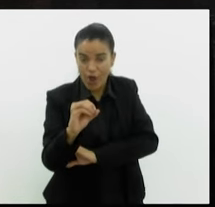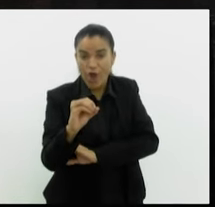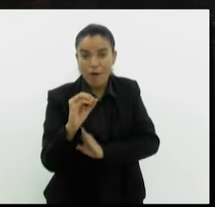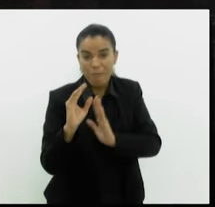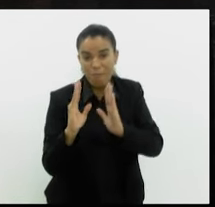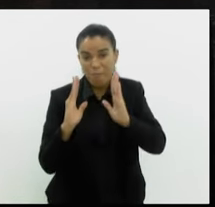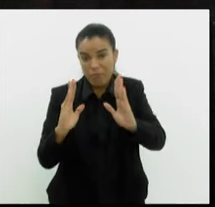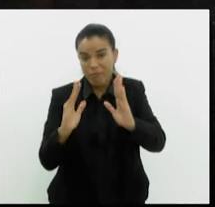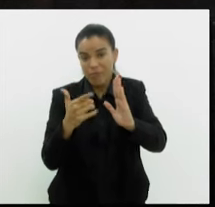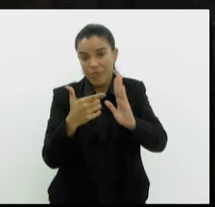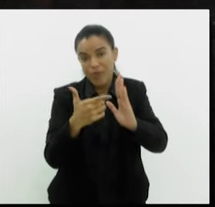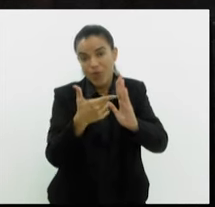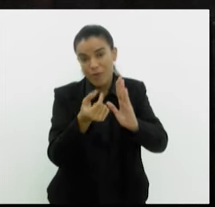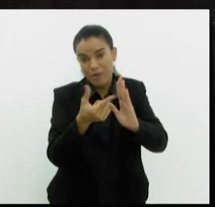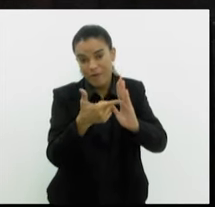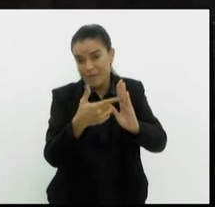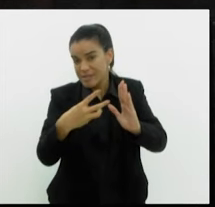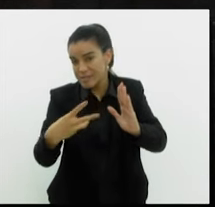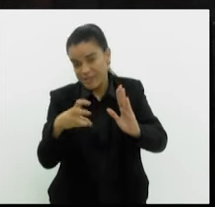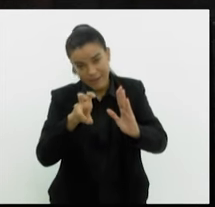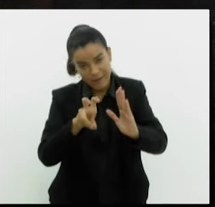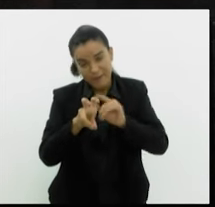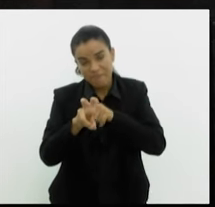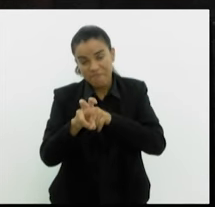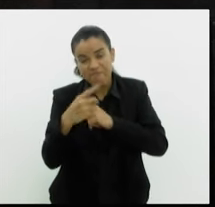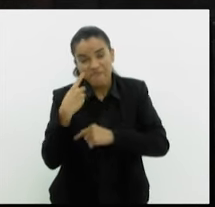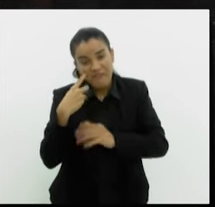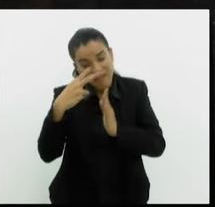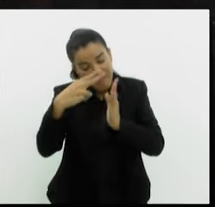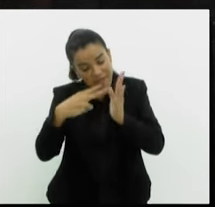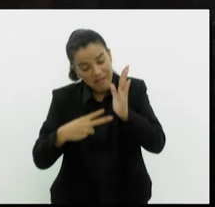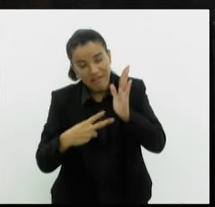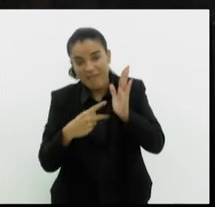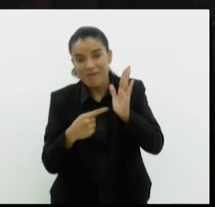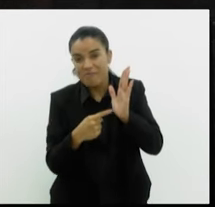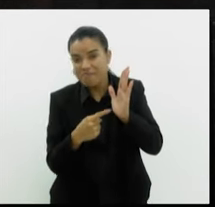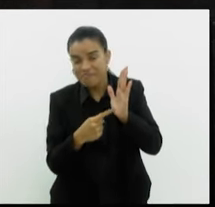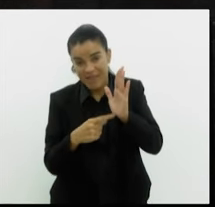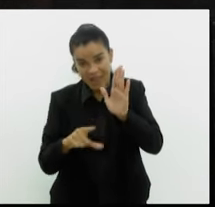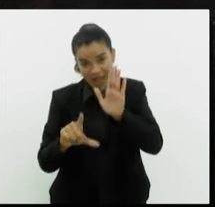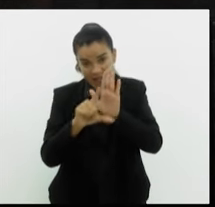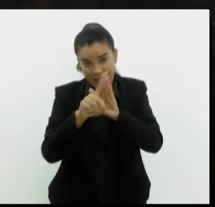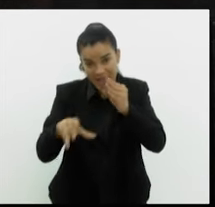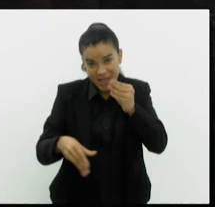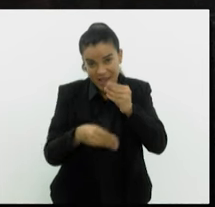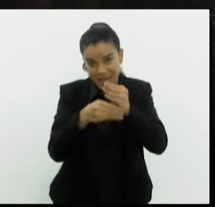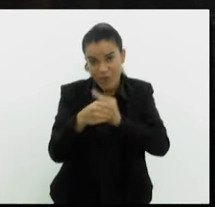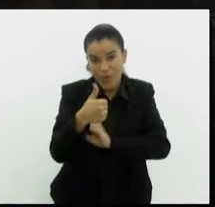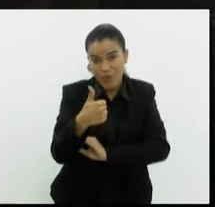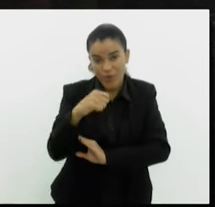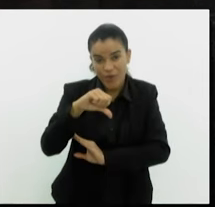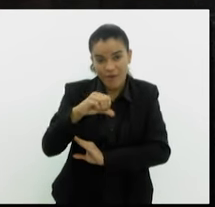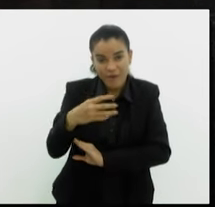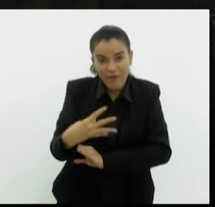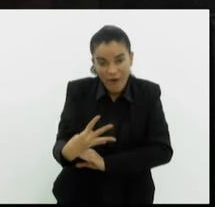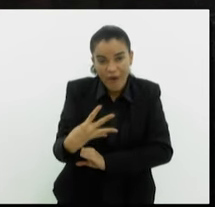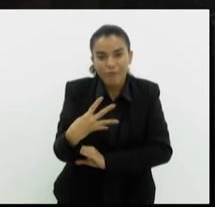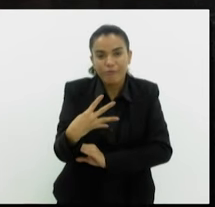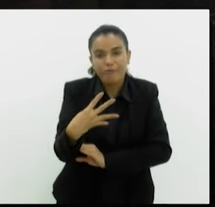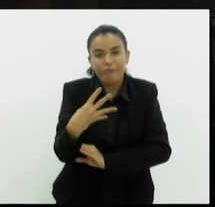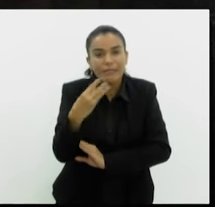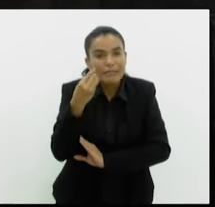que já está na casa, vai ler lá que a Lei Complementar 194, que